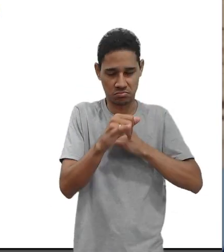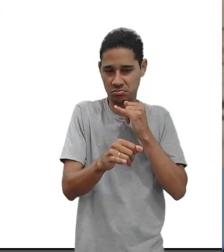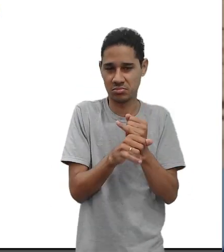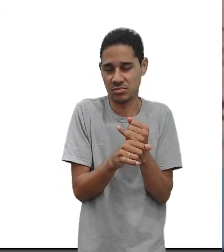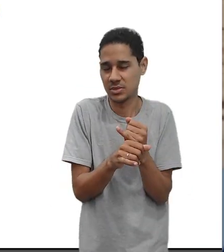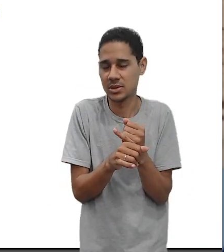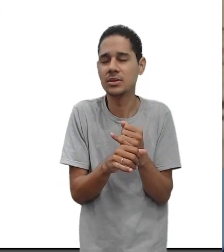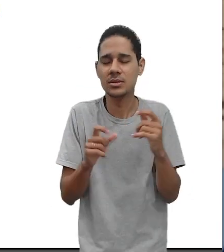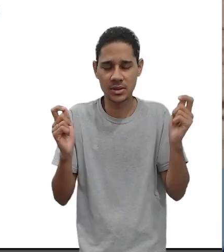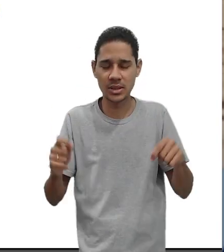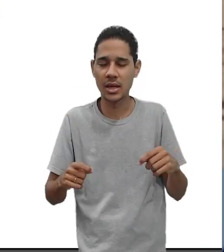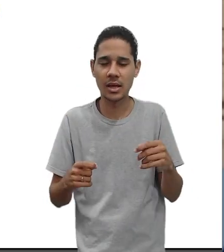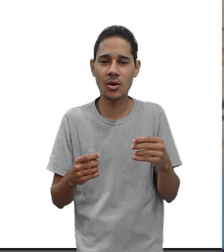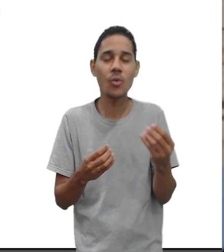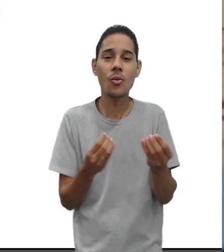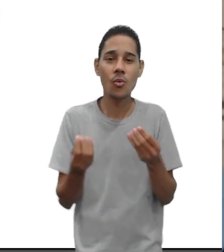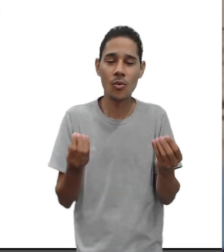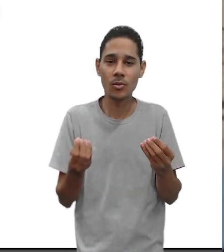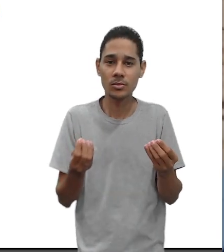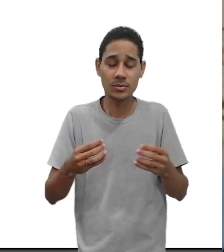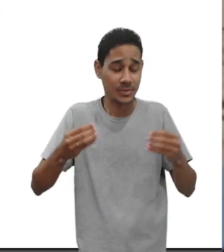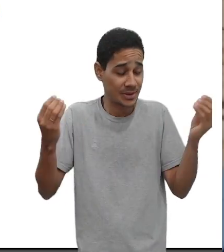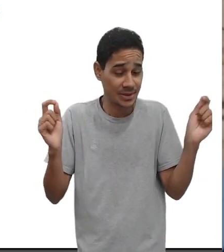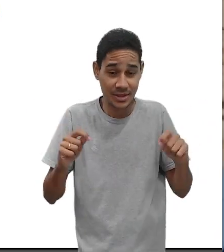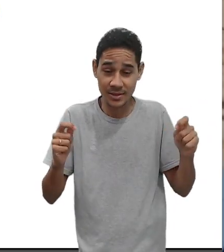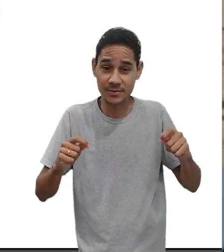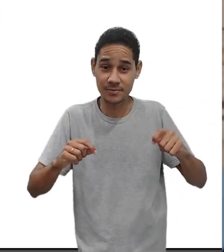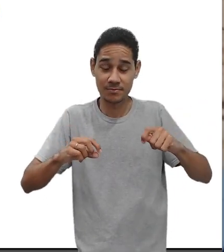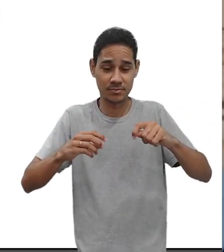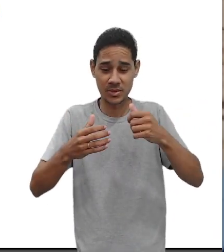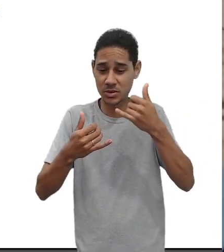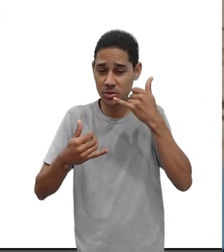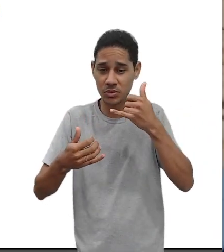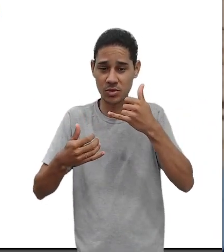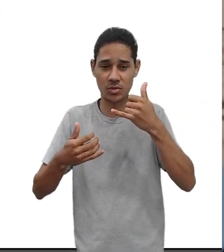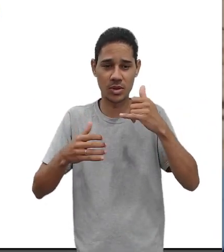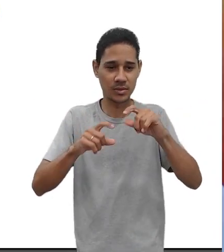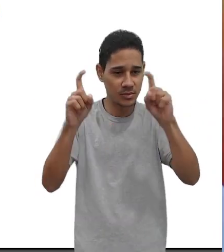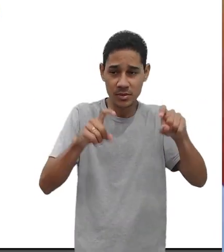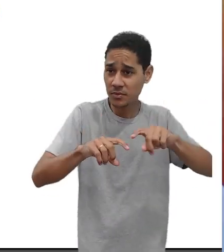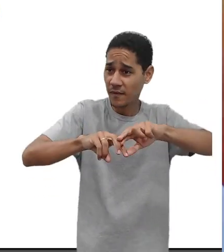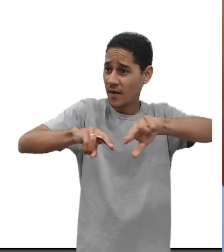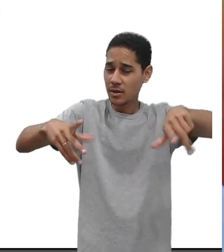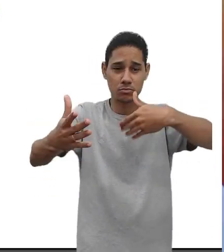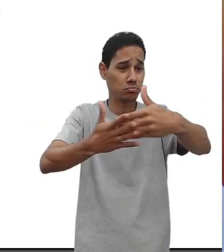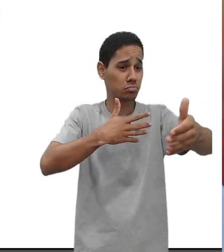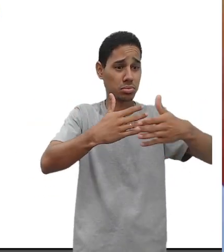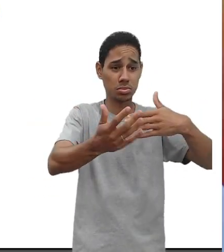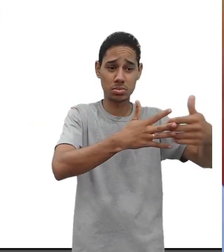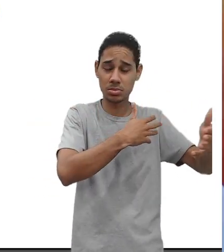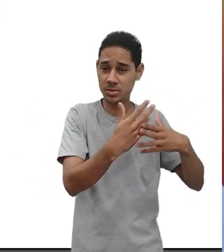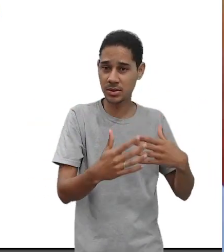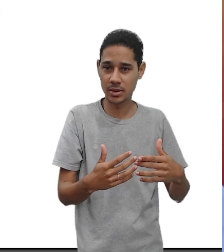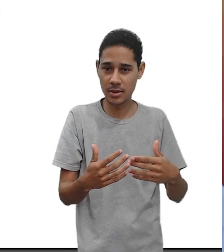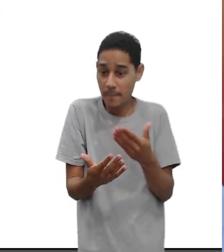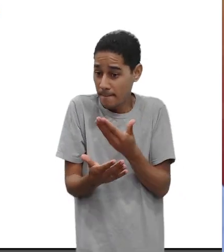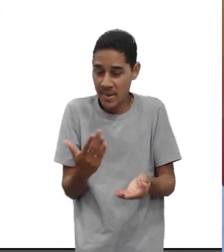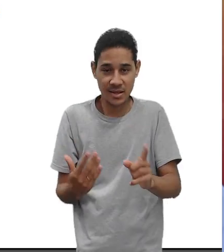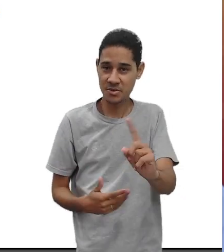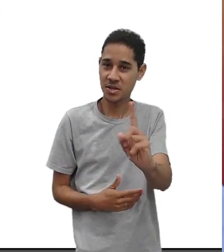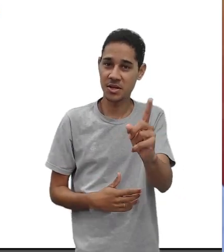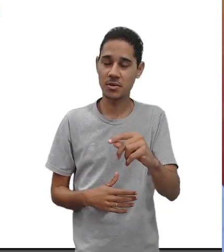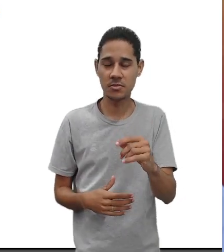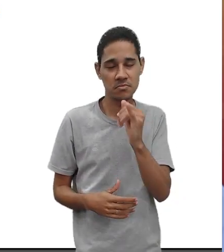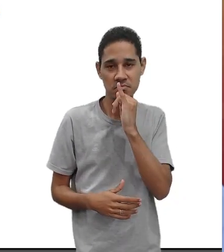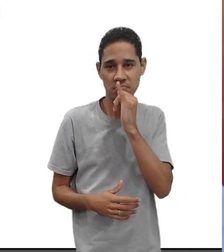é que eu posso dizer, total possibilidade para qualquer dispositivo, sem perdas, certo? Então, experimente acessar um